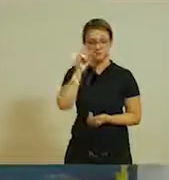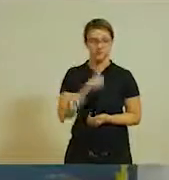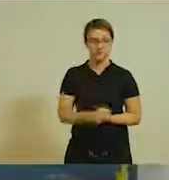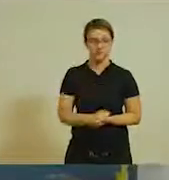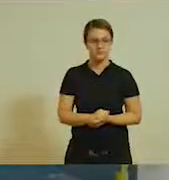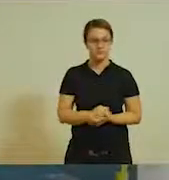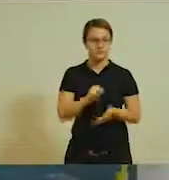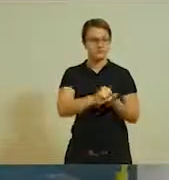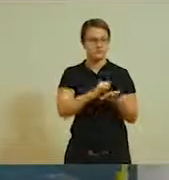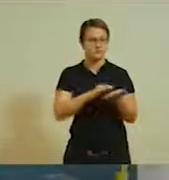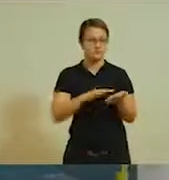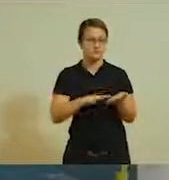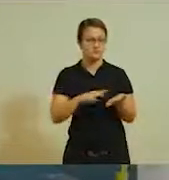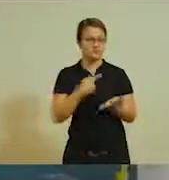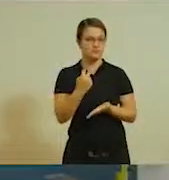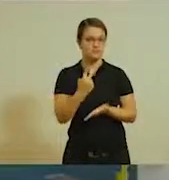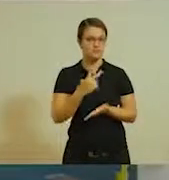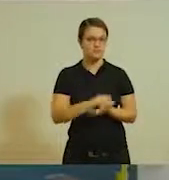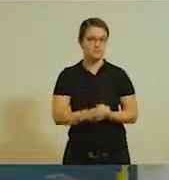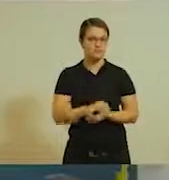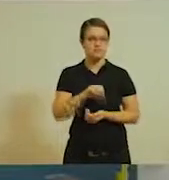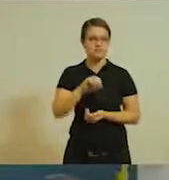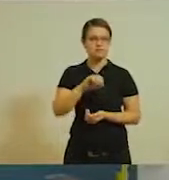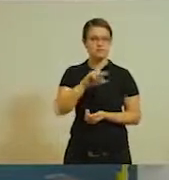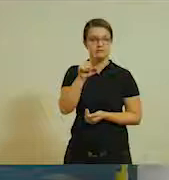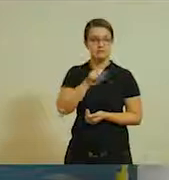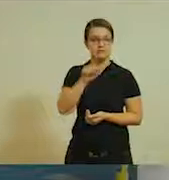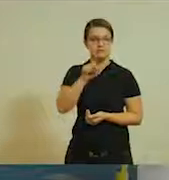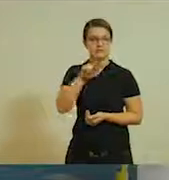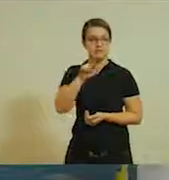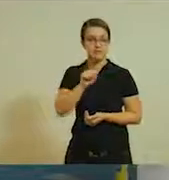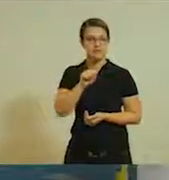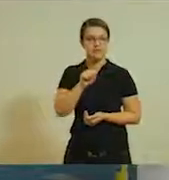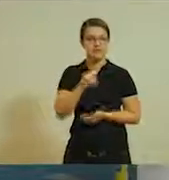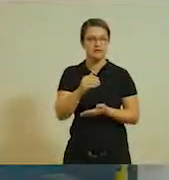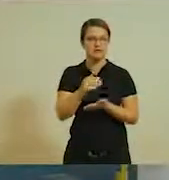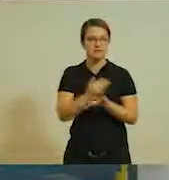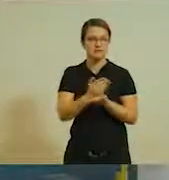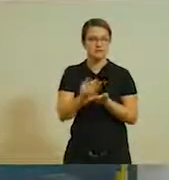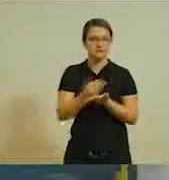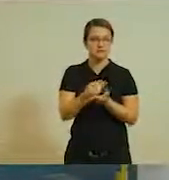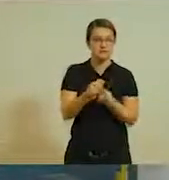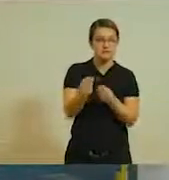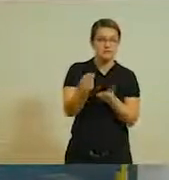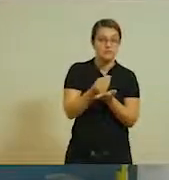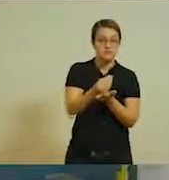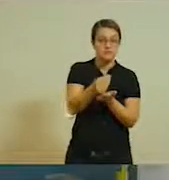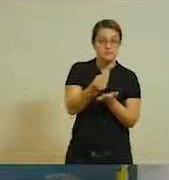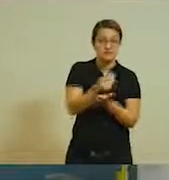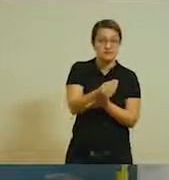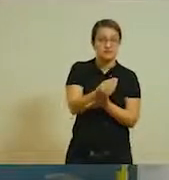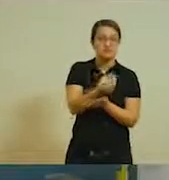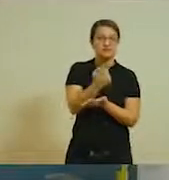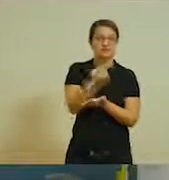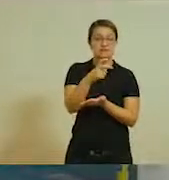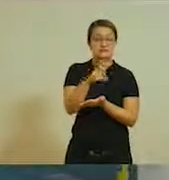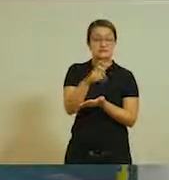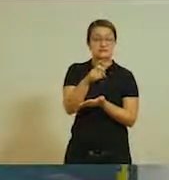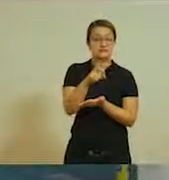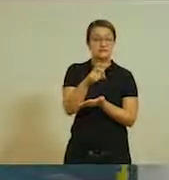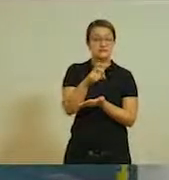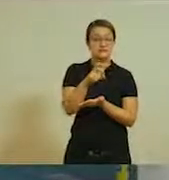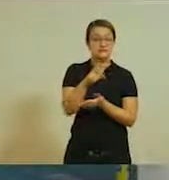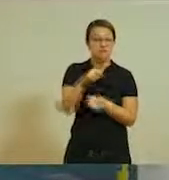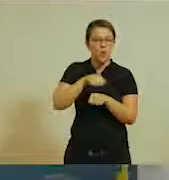No exercício 2 da atividade número 2, Zara vai distribuir igualmente 15 ossinhos para os seus